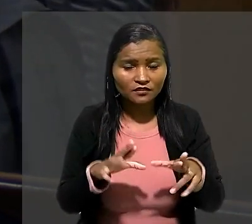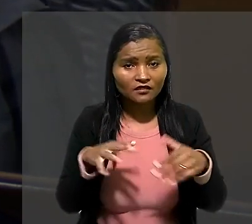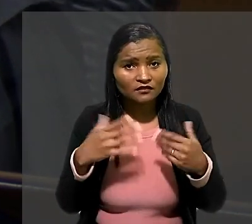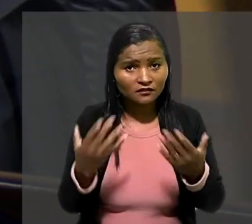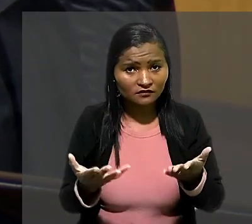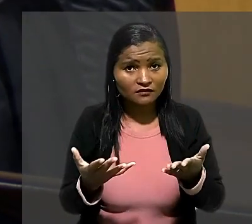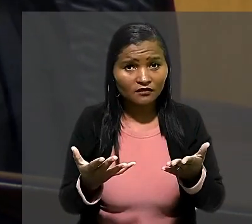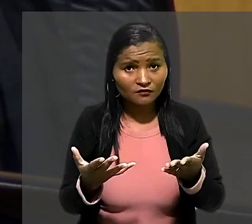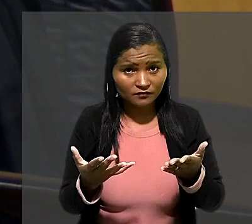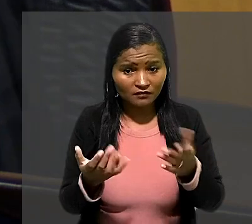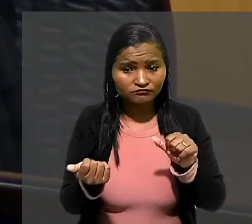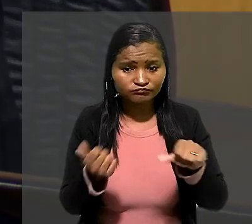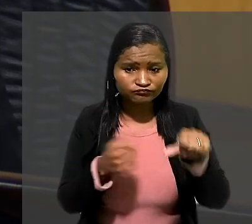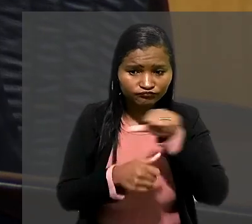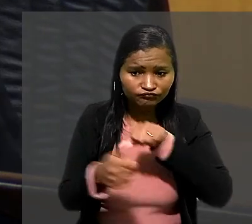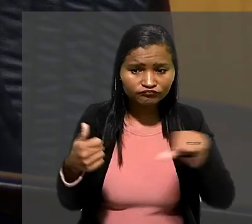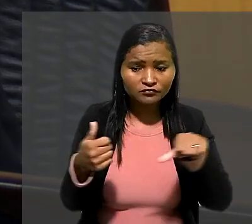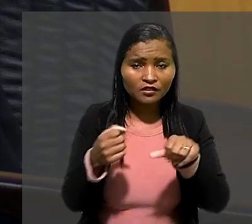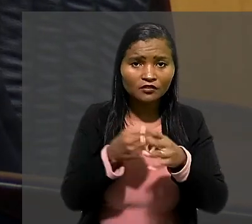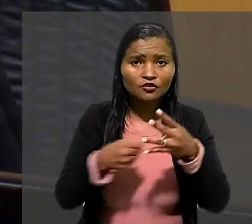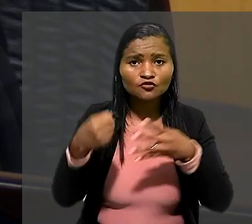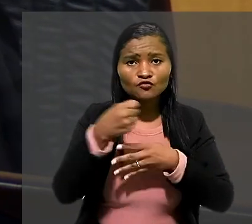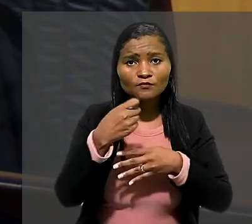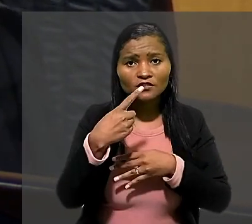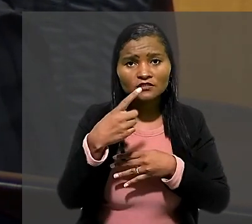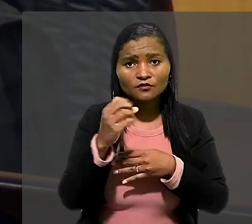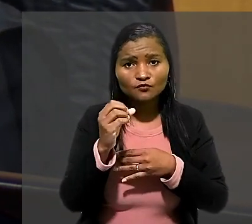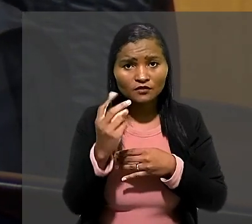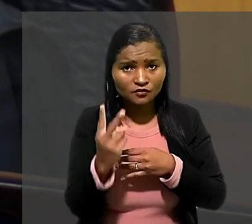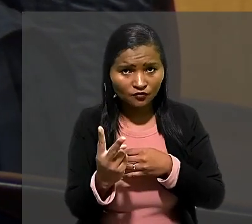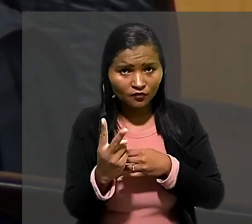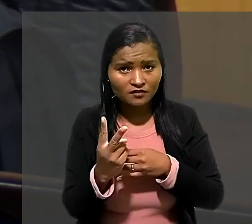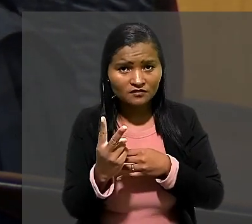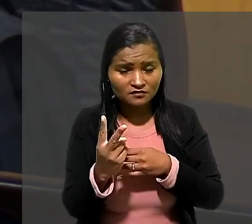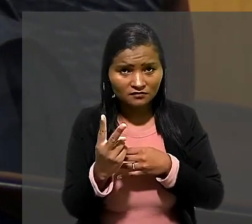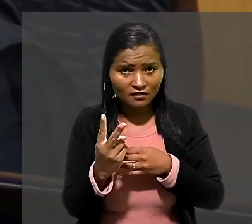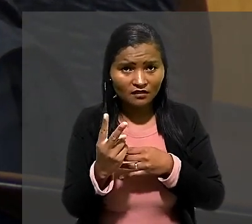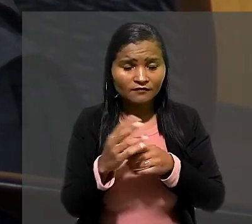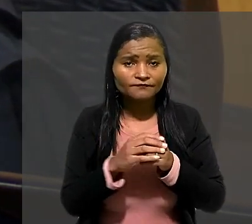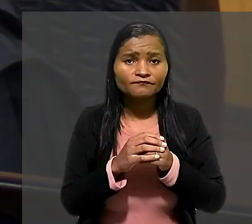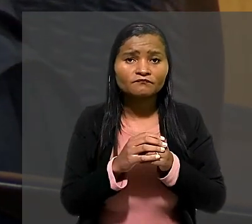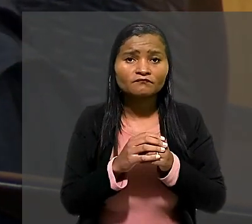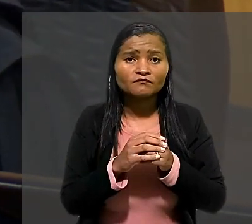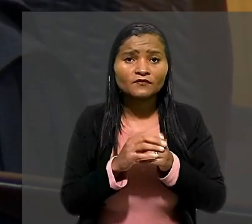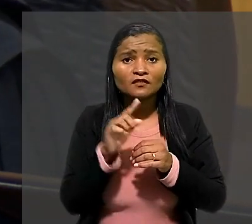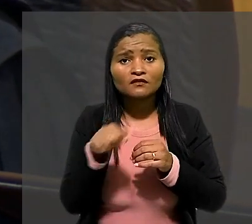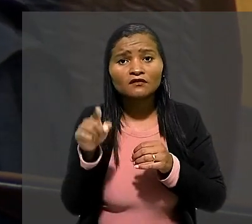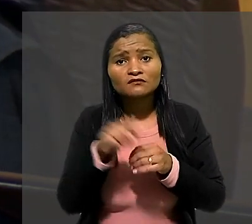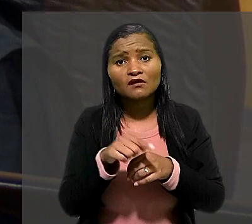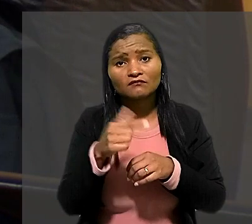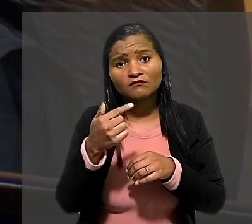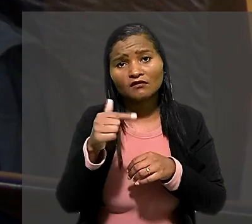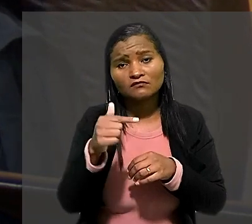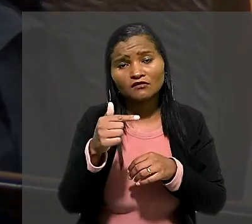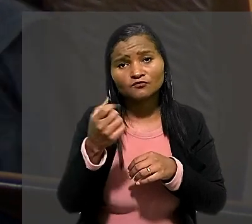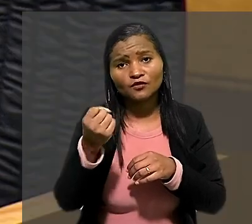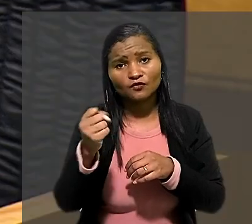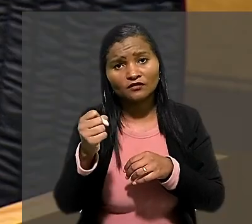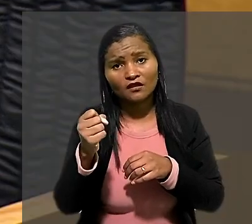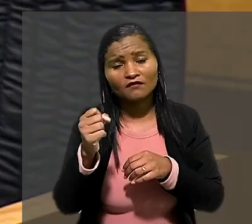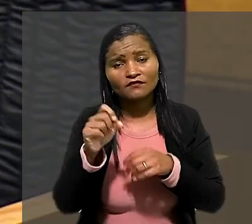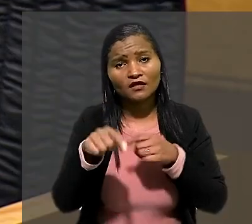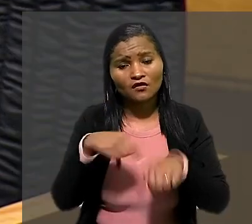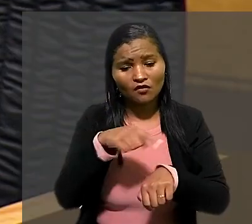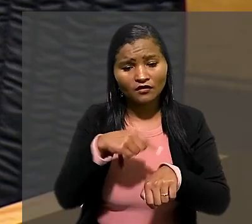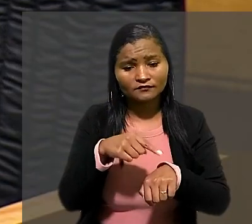no regional. Então, ela dá por contrariedade a súmula 102 e defere a 7ª e 8ª horas.